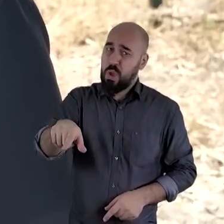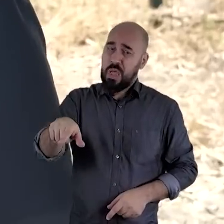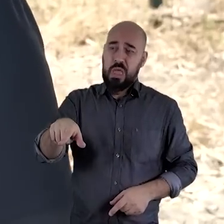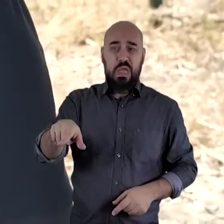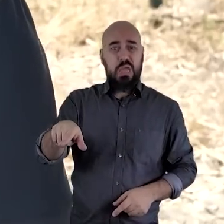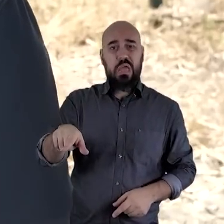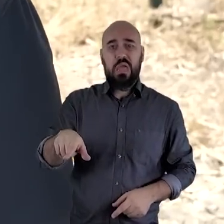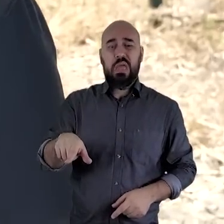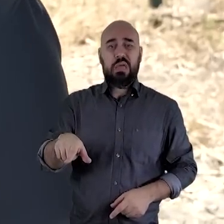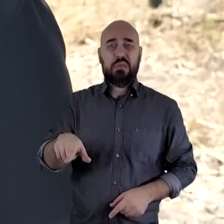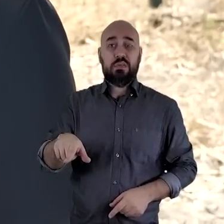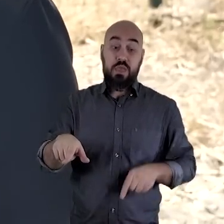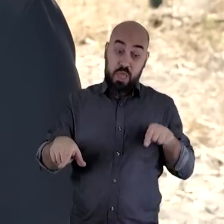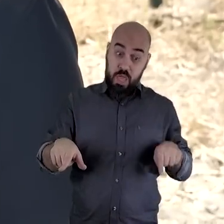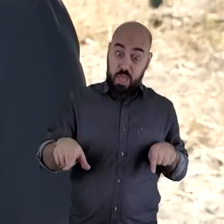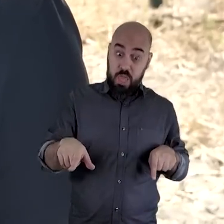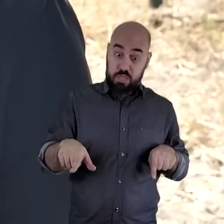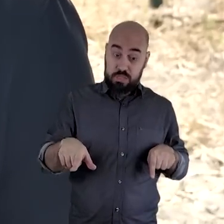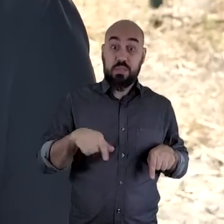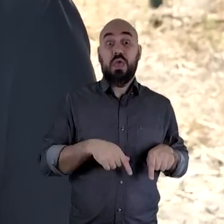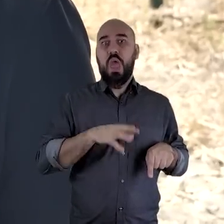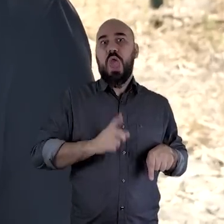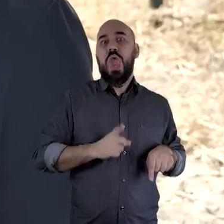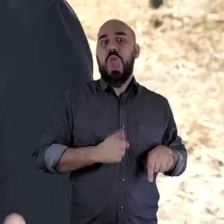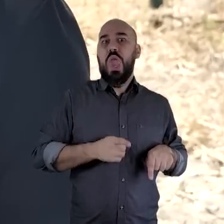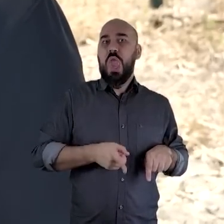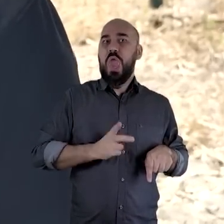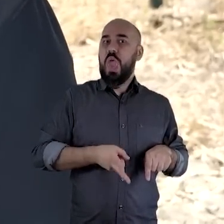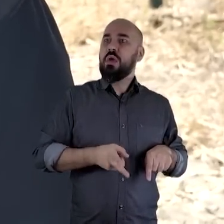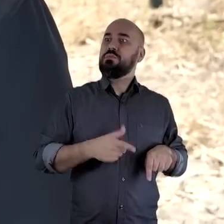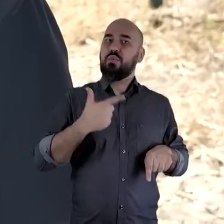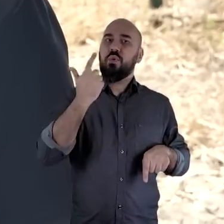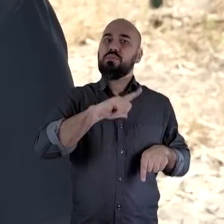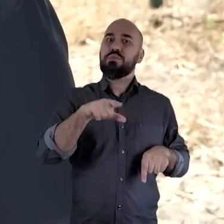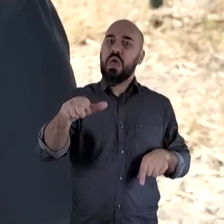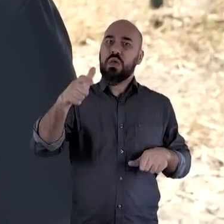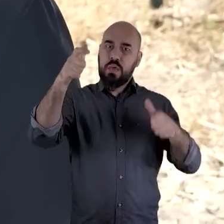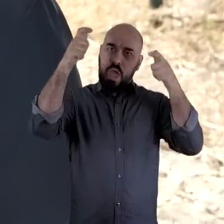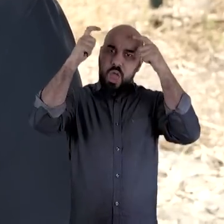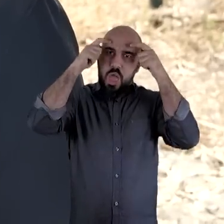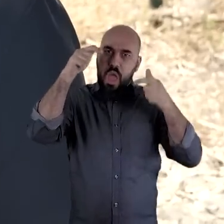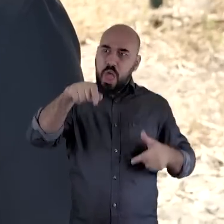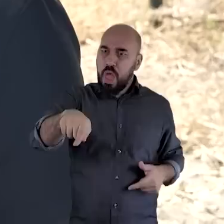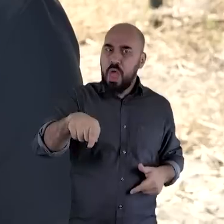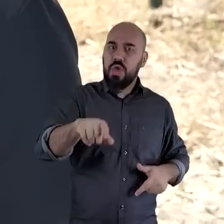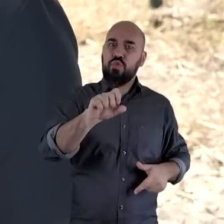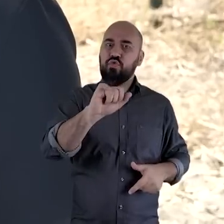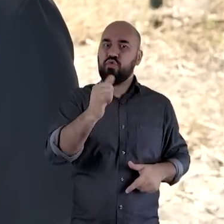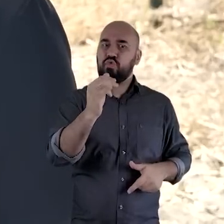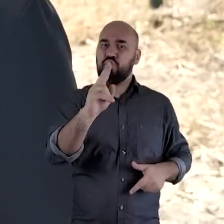de Josifas. E no Novo Testamento, e também de autores antigos,